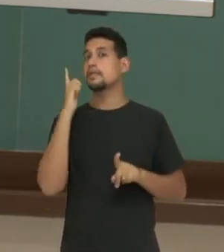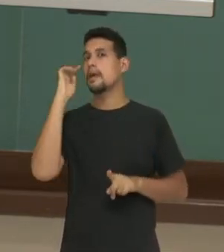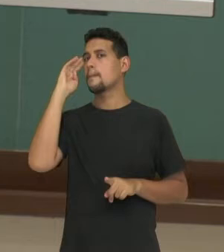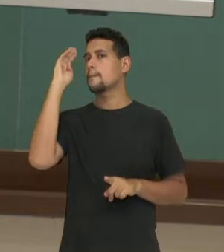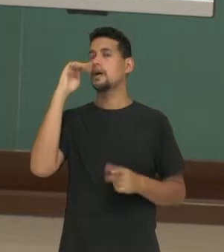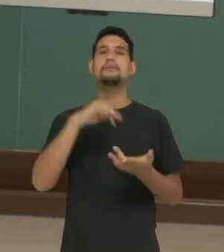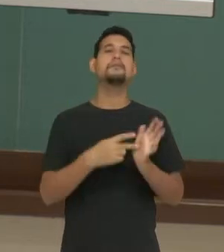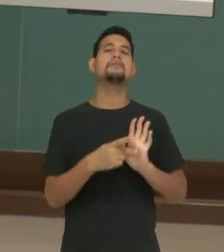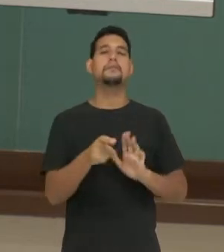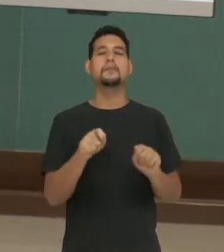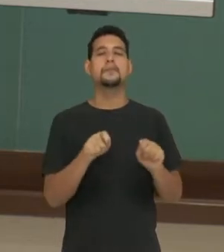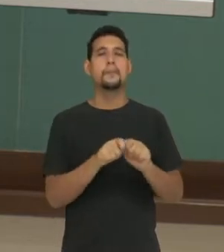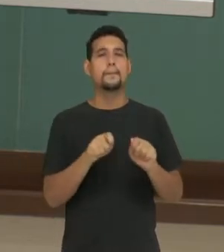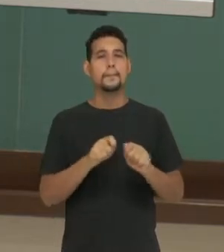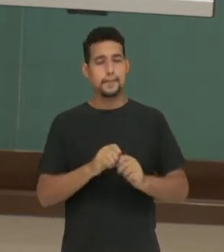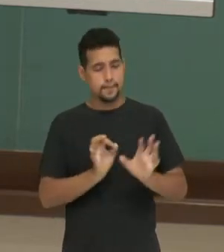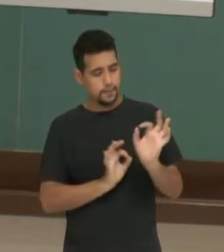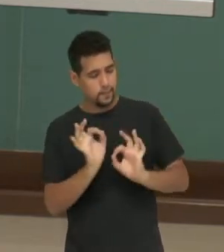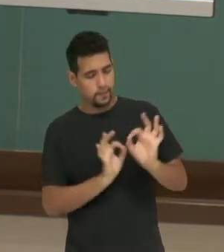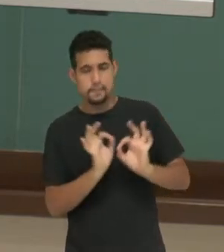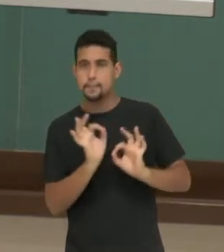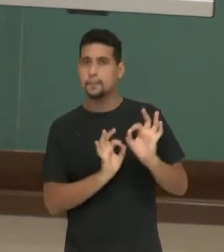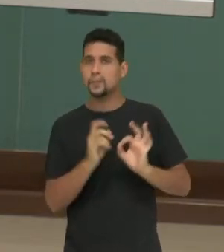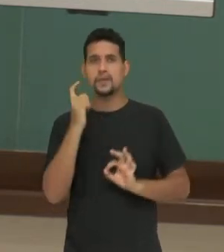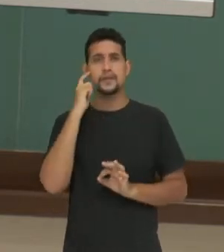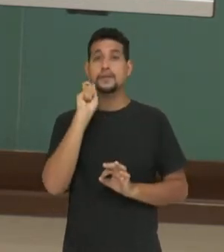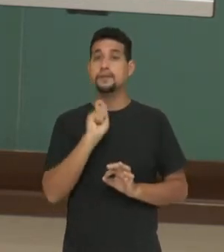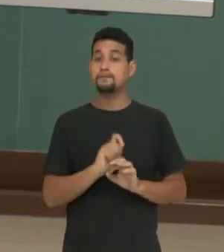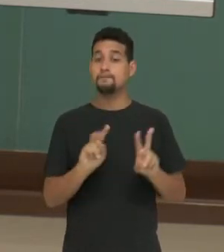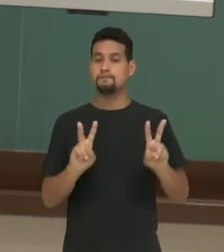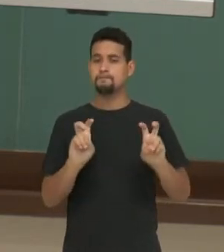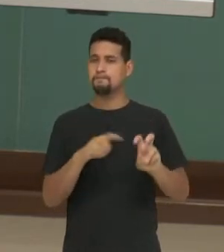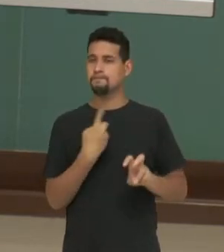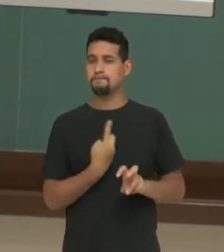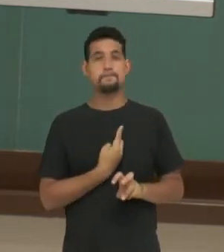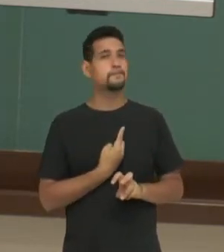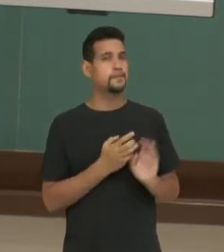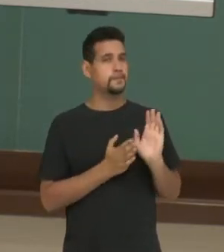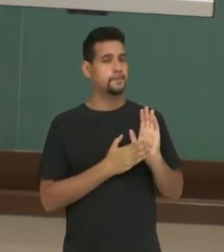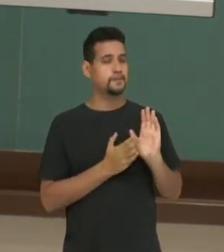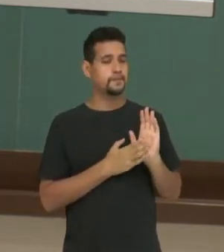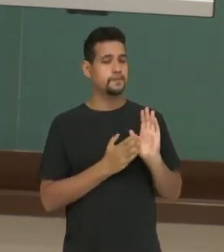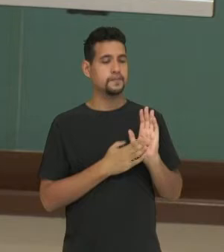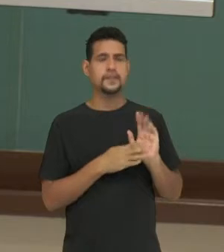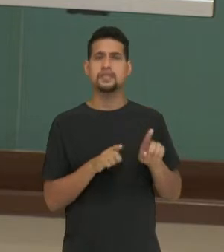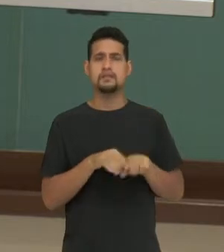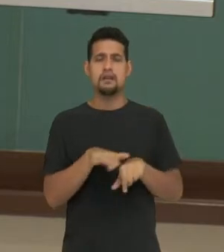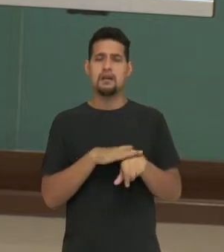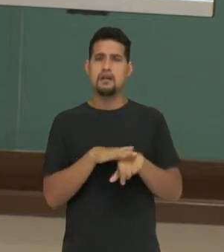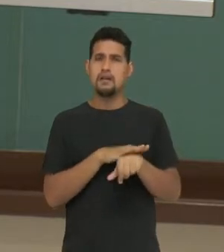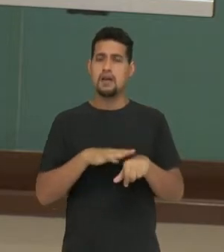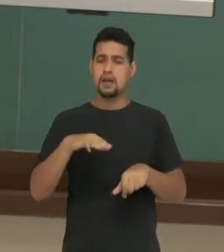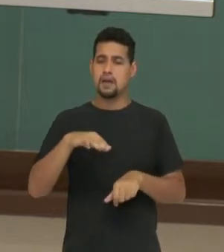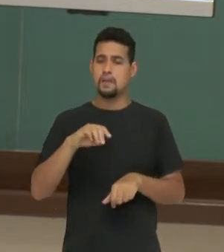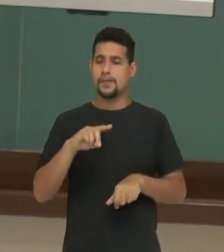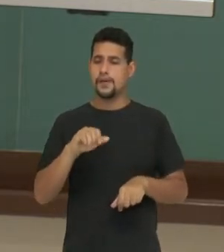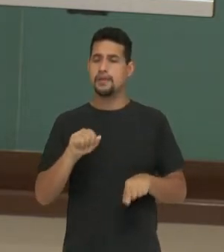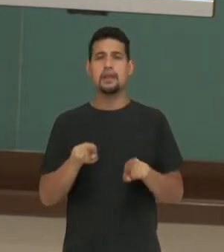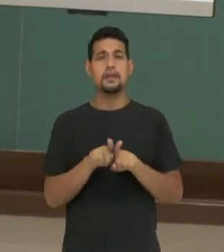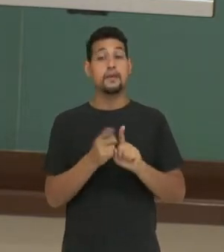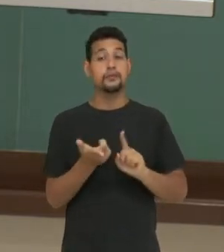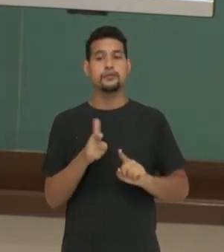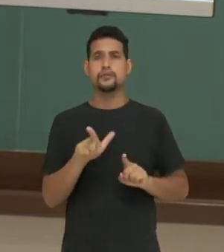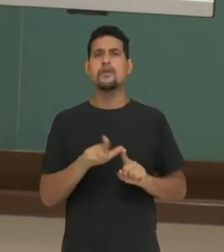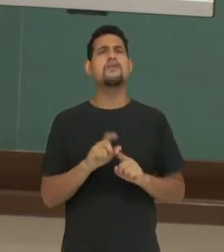vocês continuem fazendo o planejamento baseando-se nesse assunto que nós estamos propondo, né? Discutir a moda e a influência